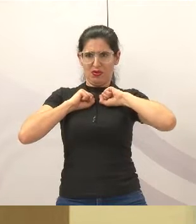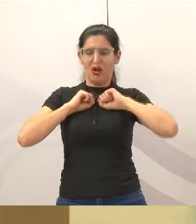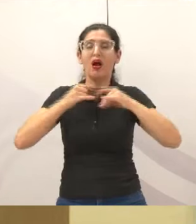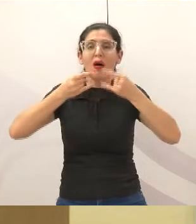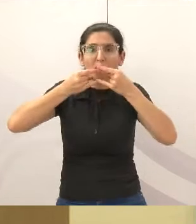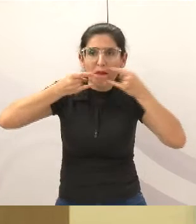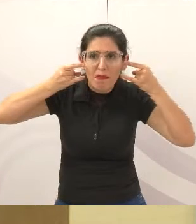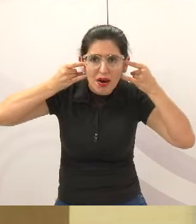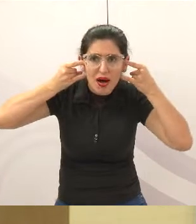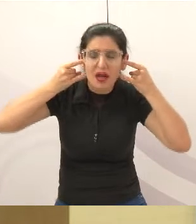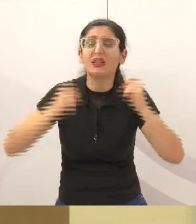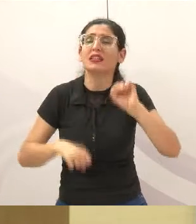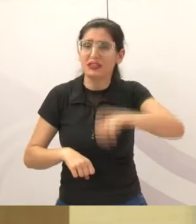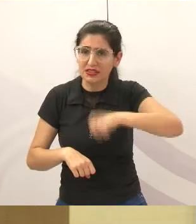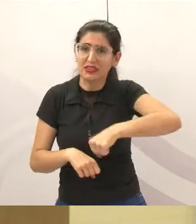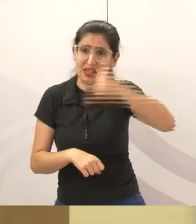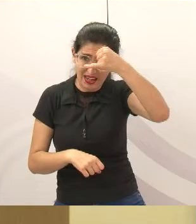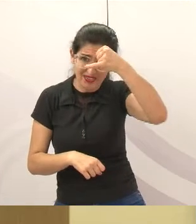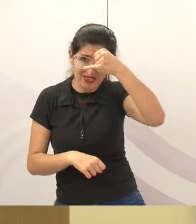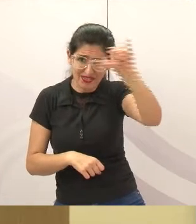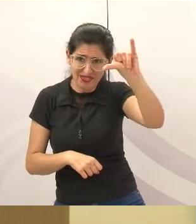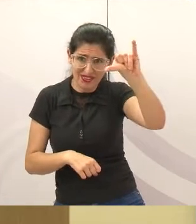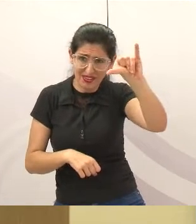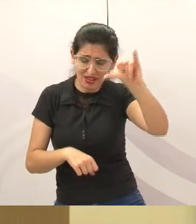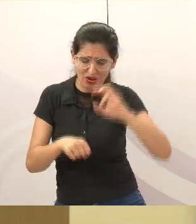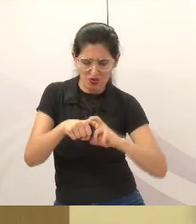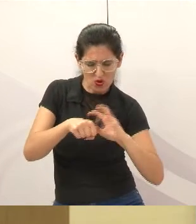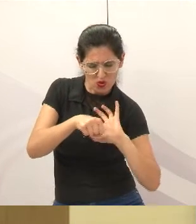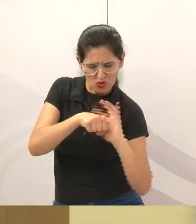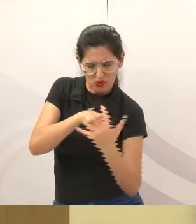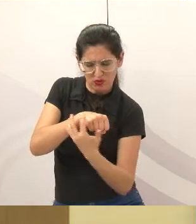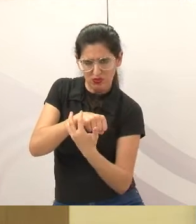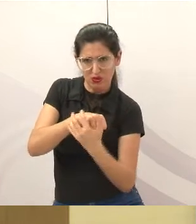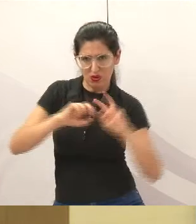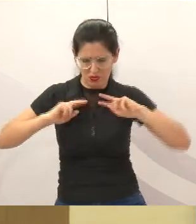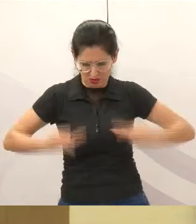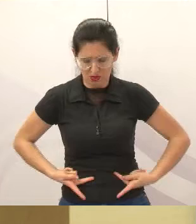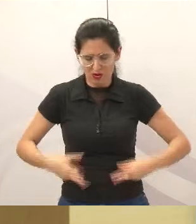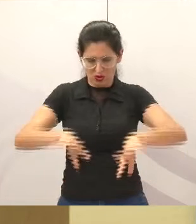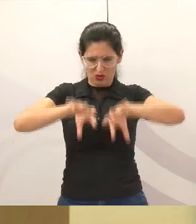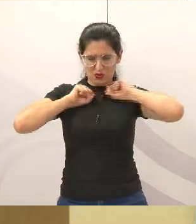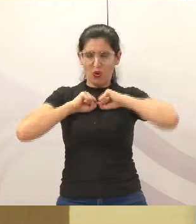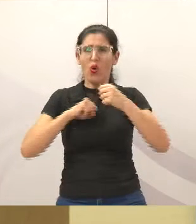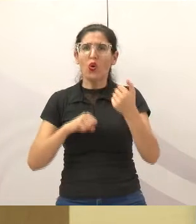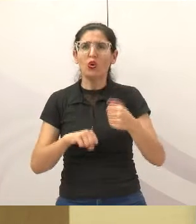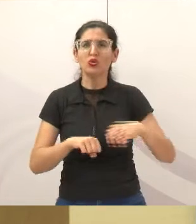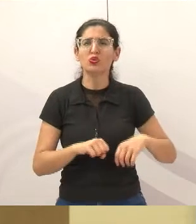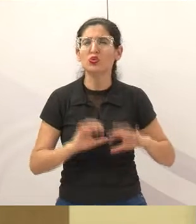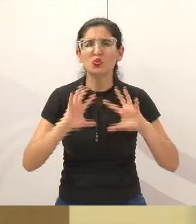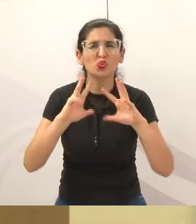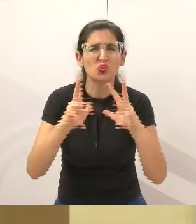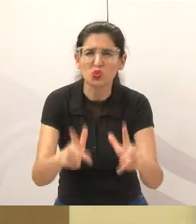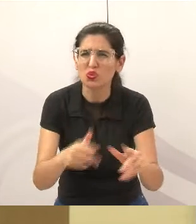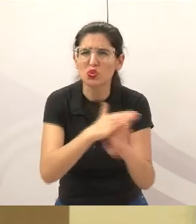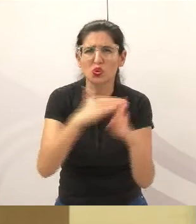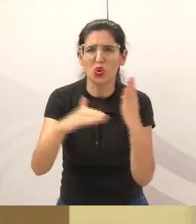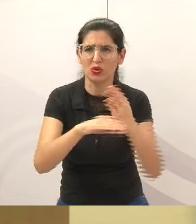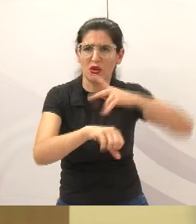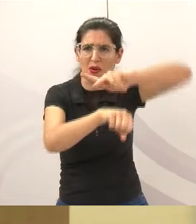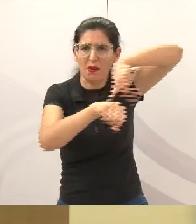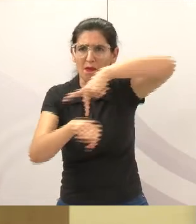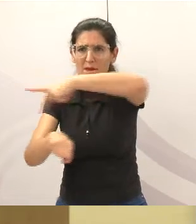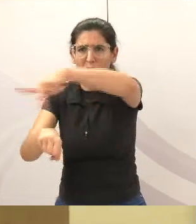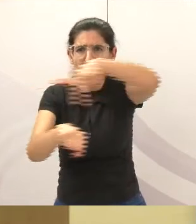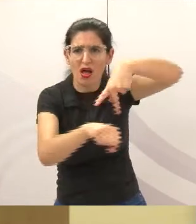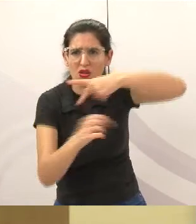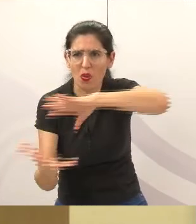protetivo e, em primeiro lugar, ganha. Em todos os países que têm o coronavírus, que é uma epidemia